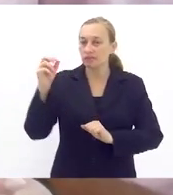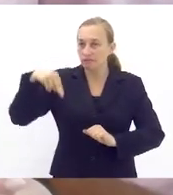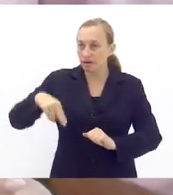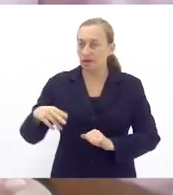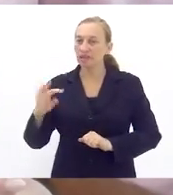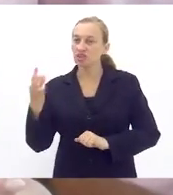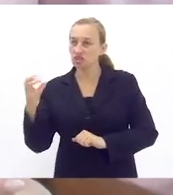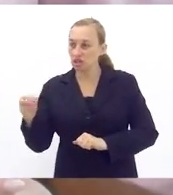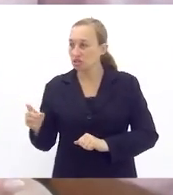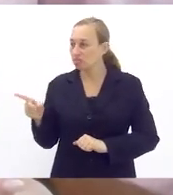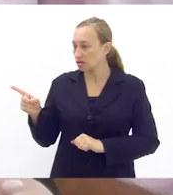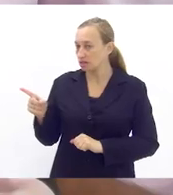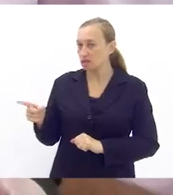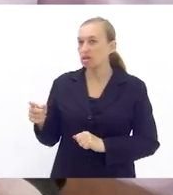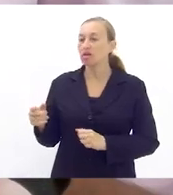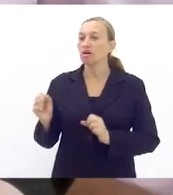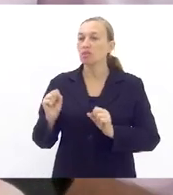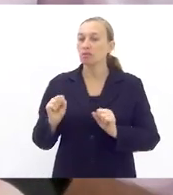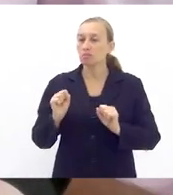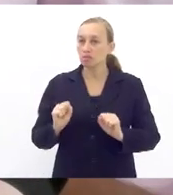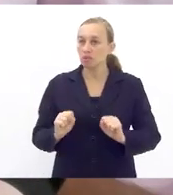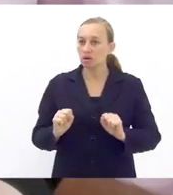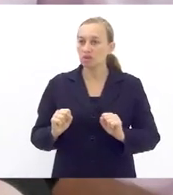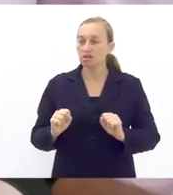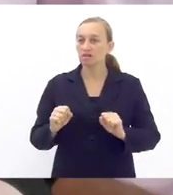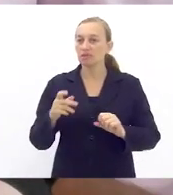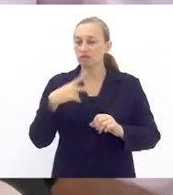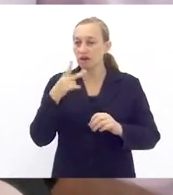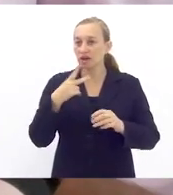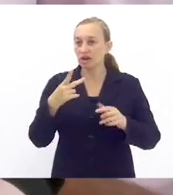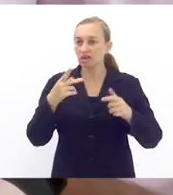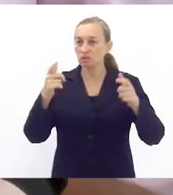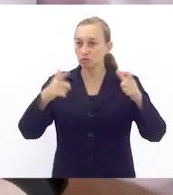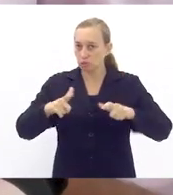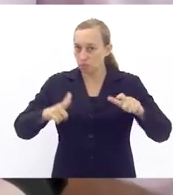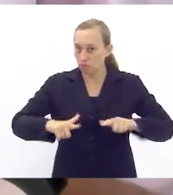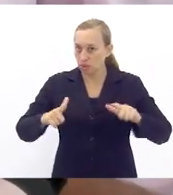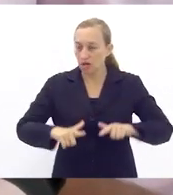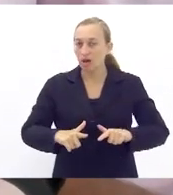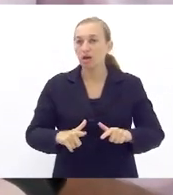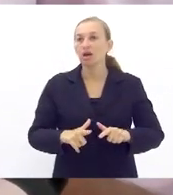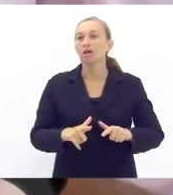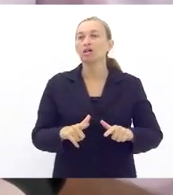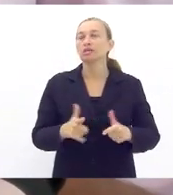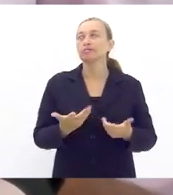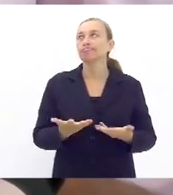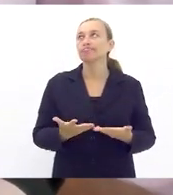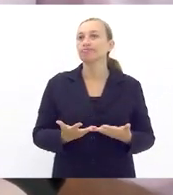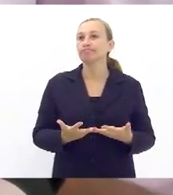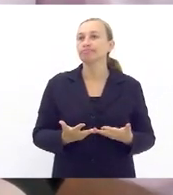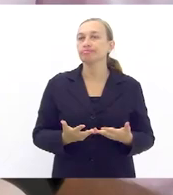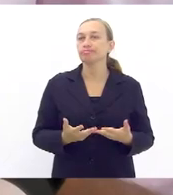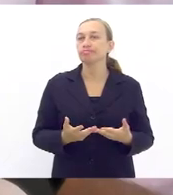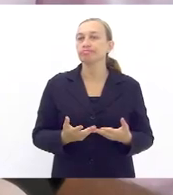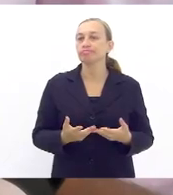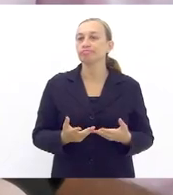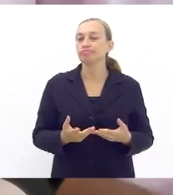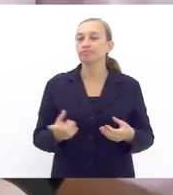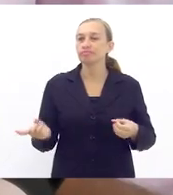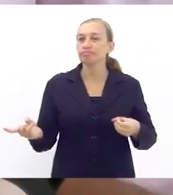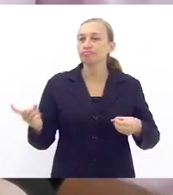tá aqui para que a gente possa fazer uma prospecção daquele espaço e posteriormente O Retorno